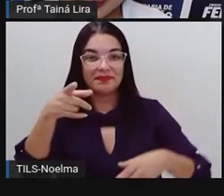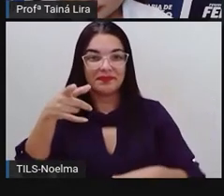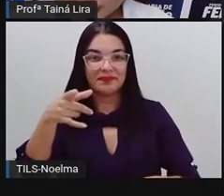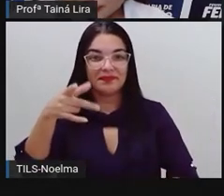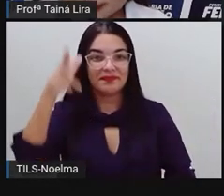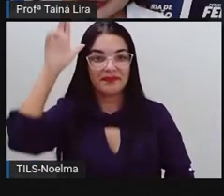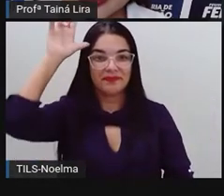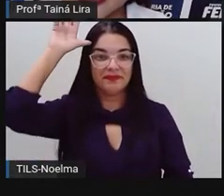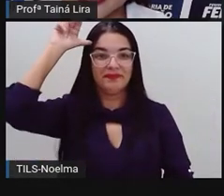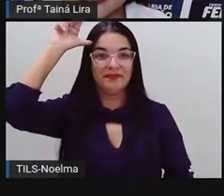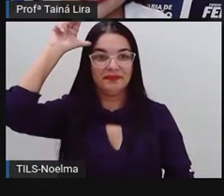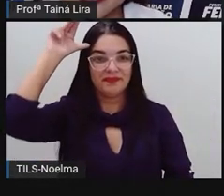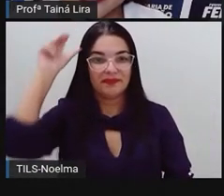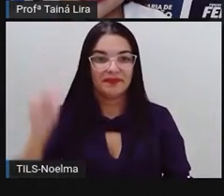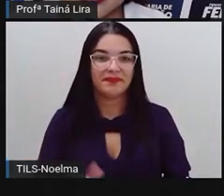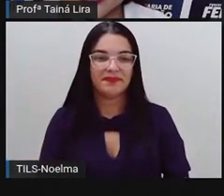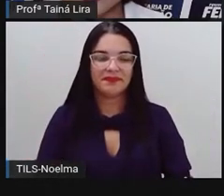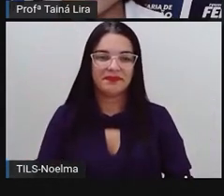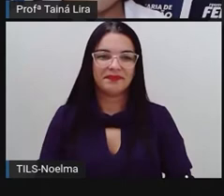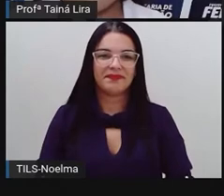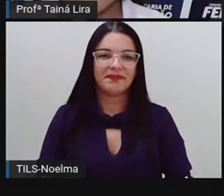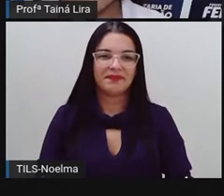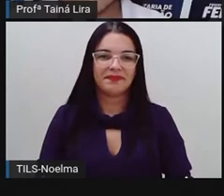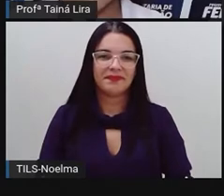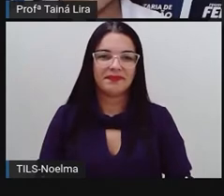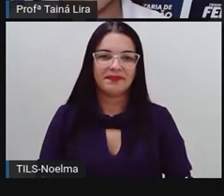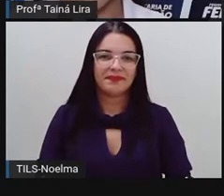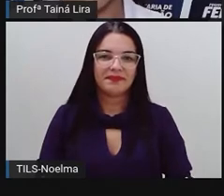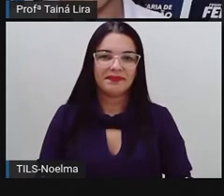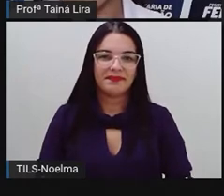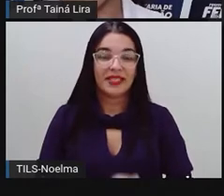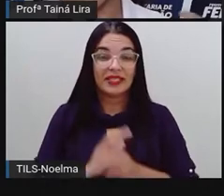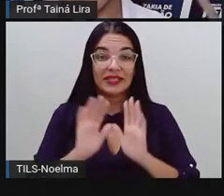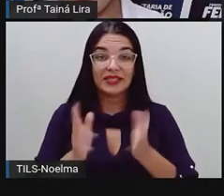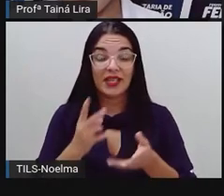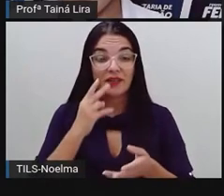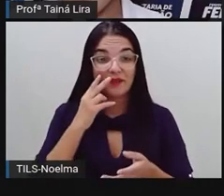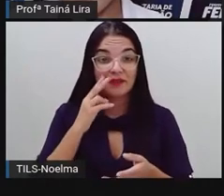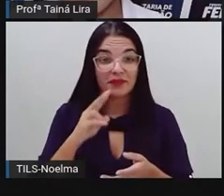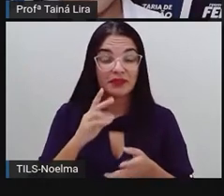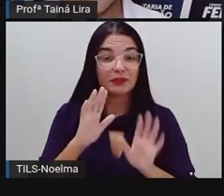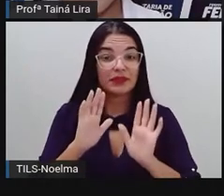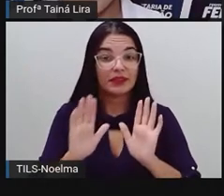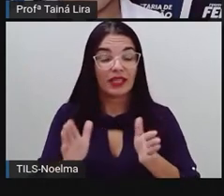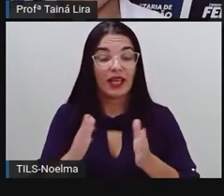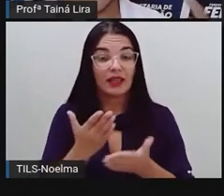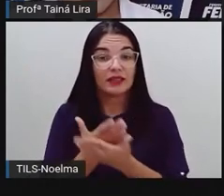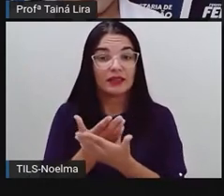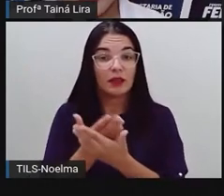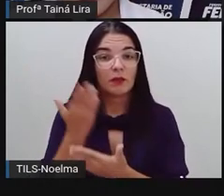lá bom e nós já vimos inclusive já Vimos que tem aí né a festa do